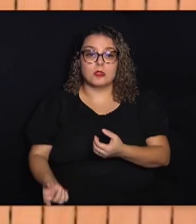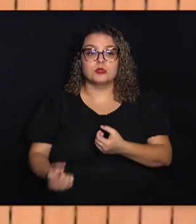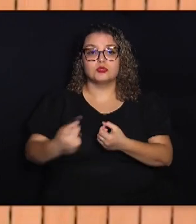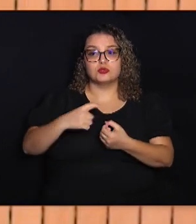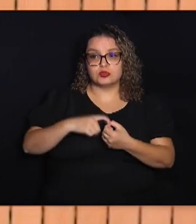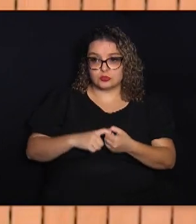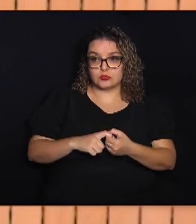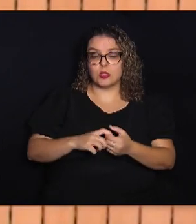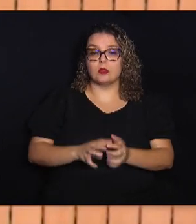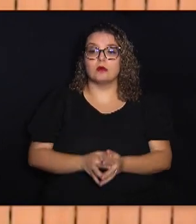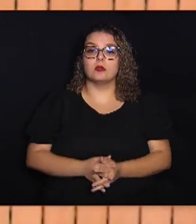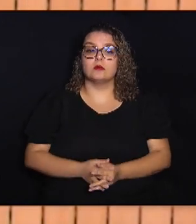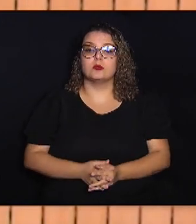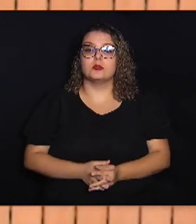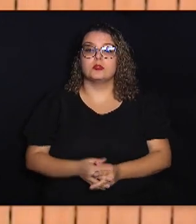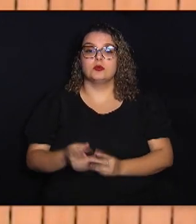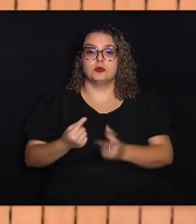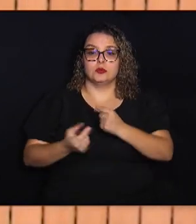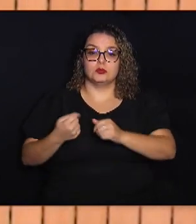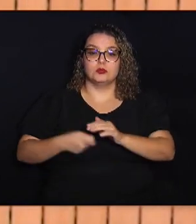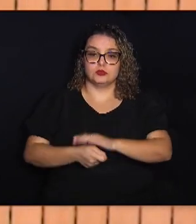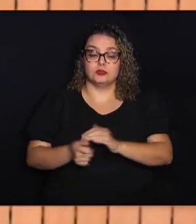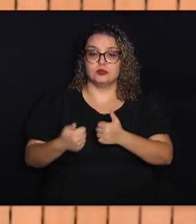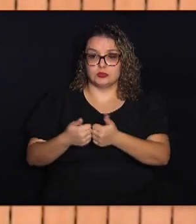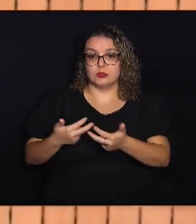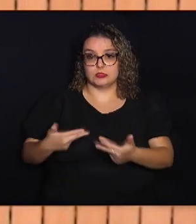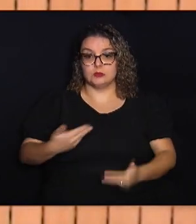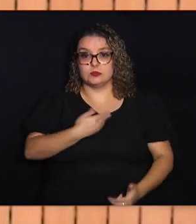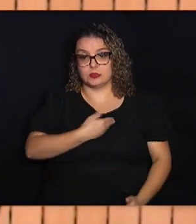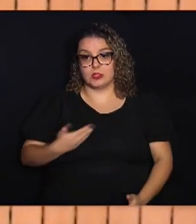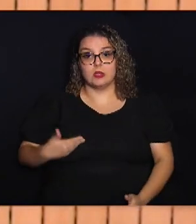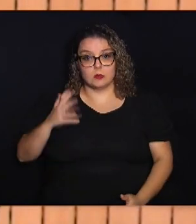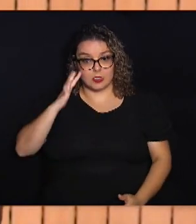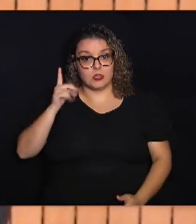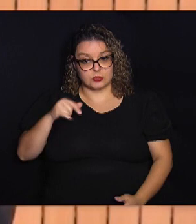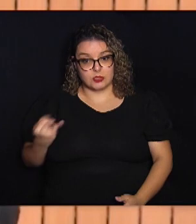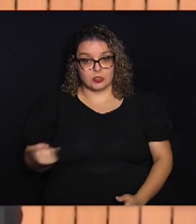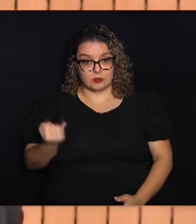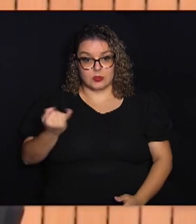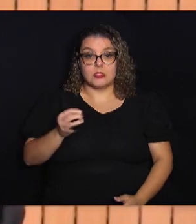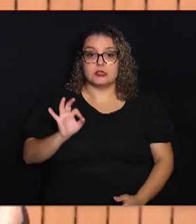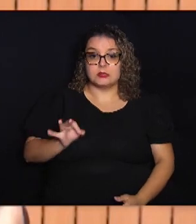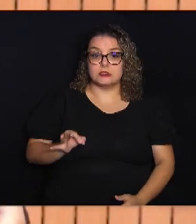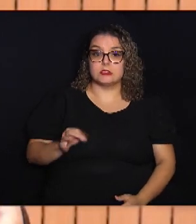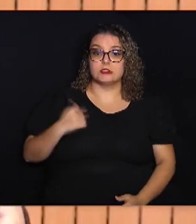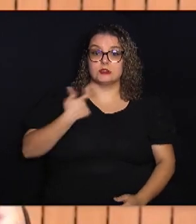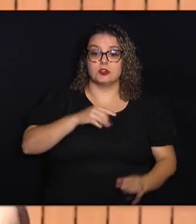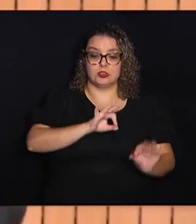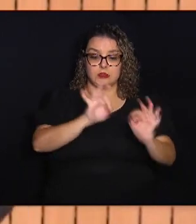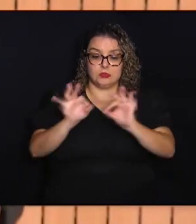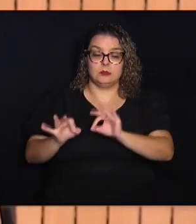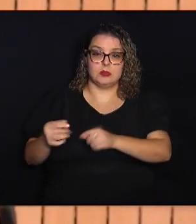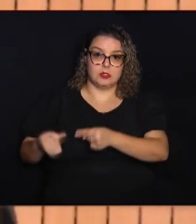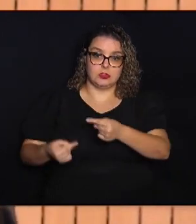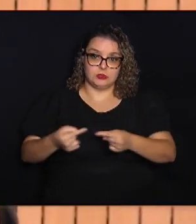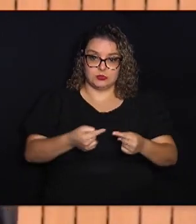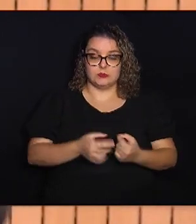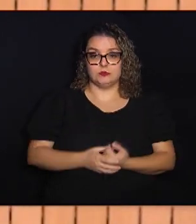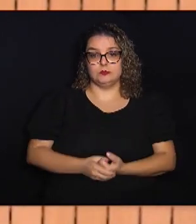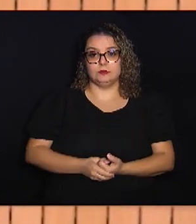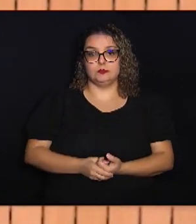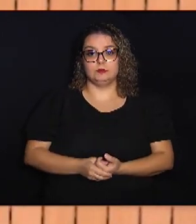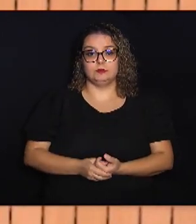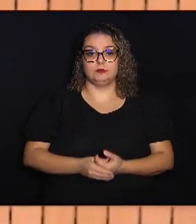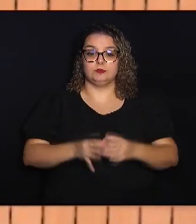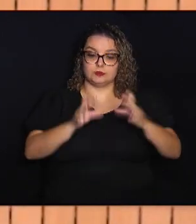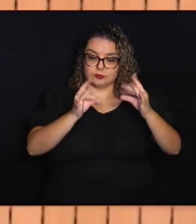né, do investimento no transporte público. Acho que isso é fundamental. Sem dúvida nenhuma, nós vamos acompanhar e discutir,